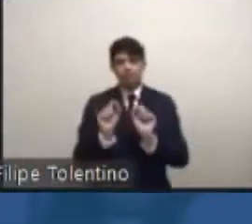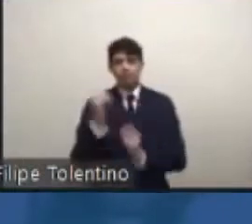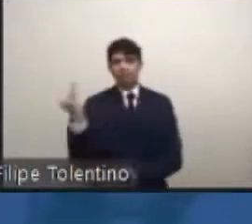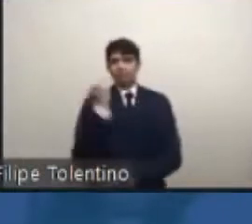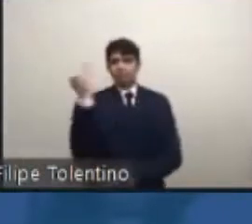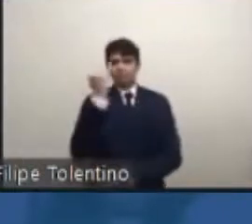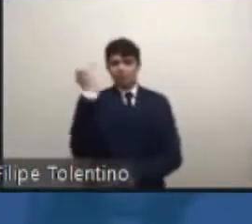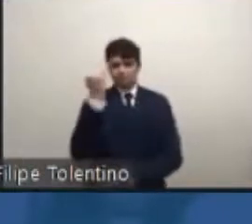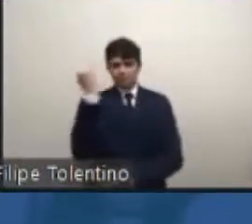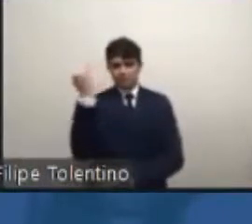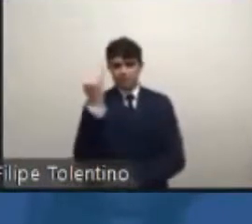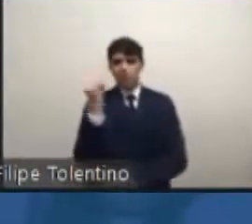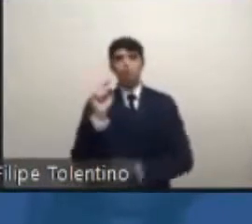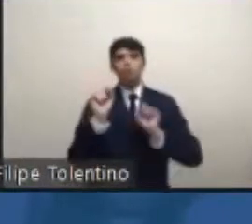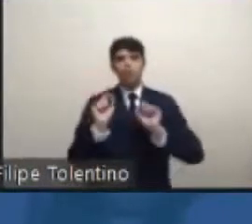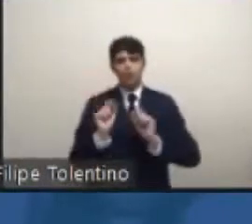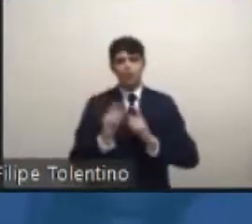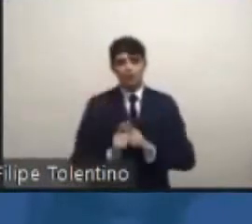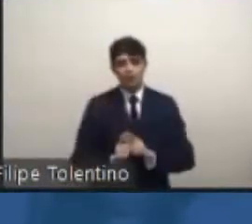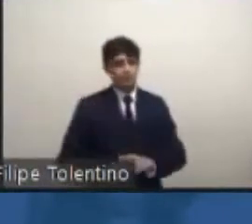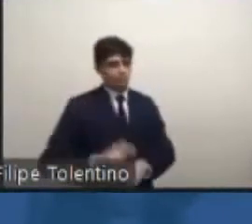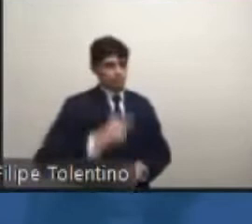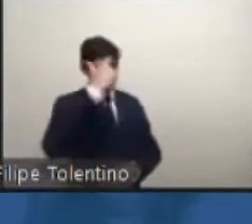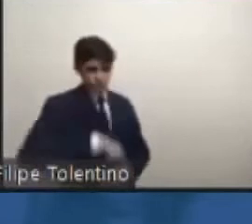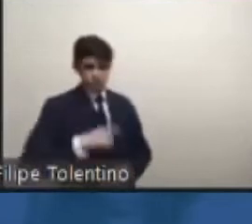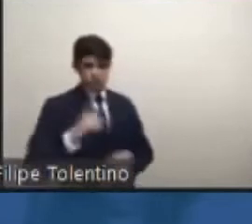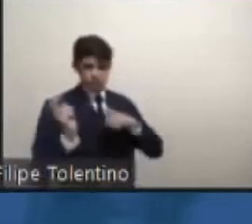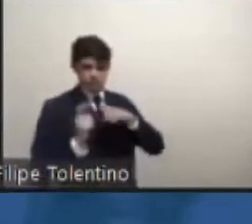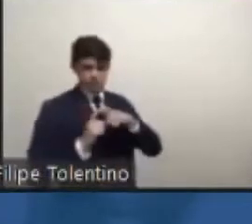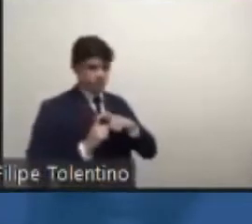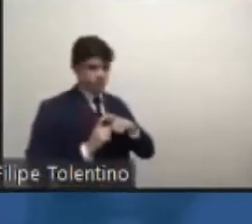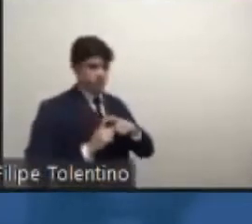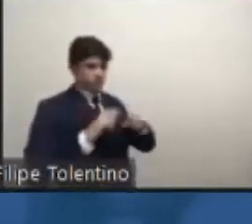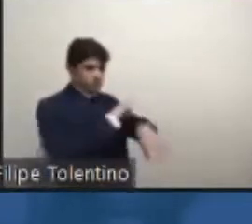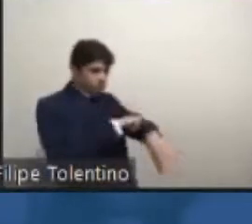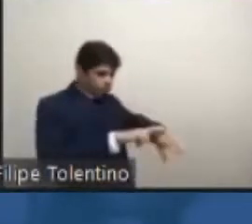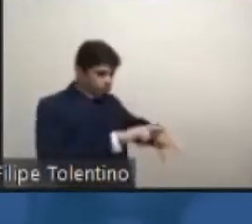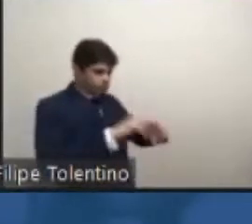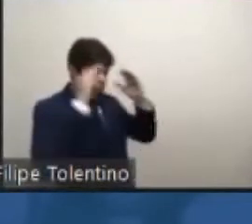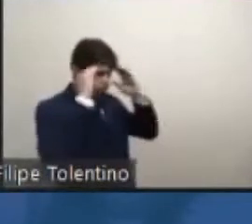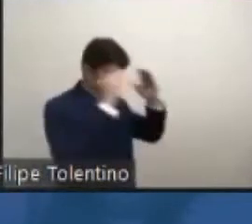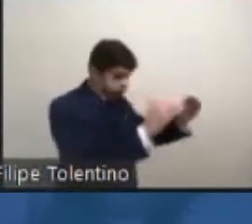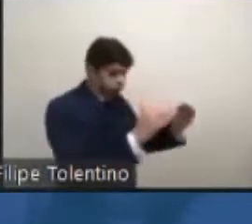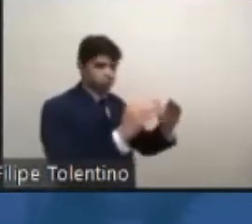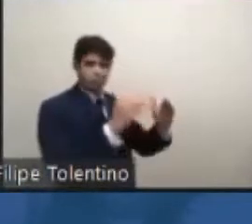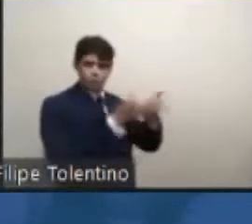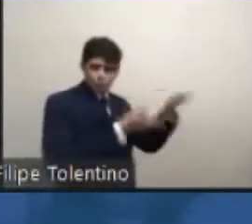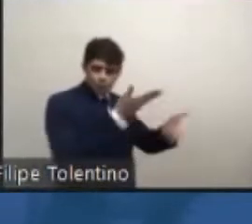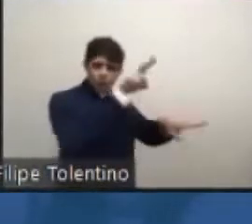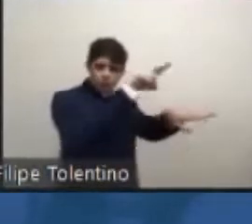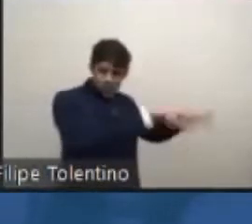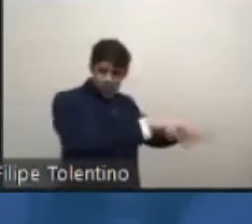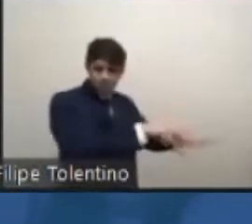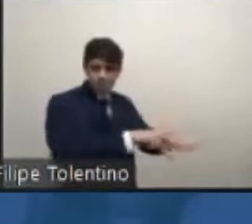terapêutica é uma tendência mundial e é uma tendência crescente aqui no Brasil também. Juristas e juízes estão adotando